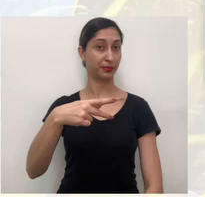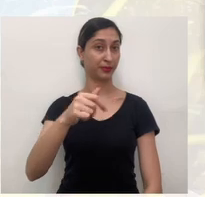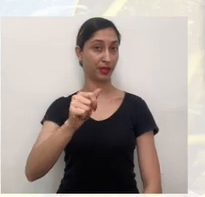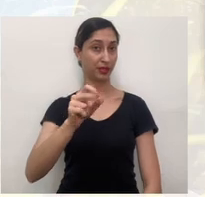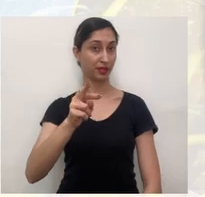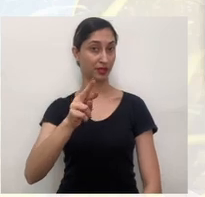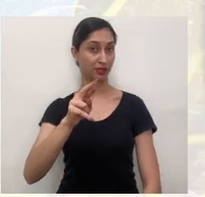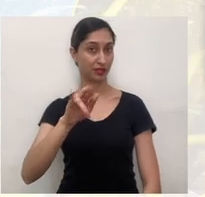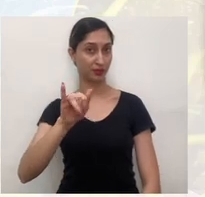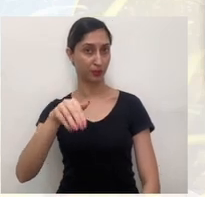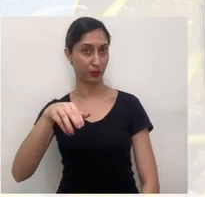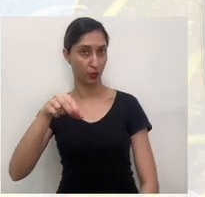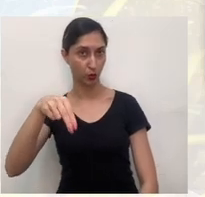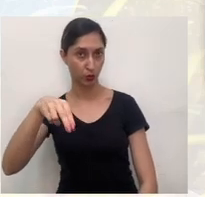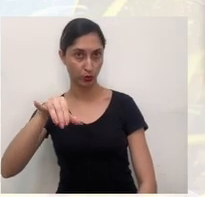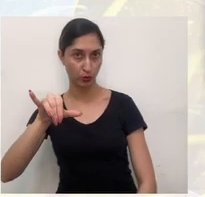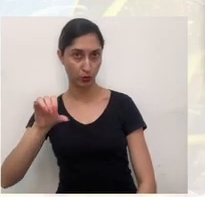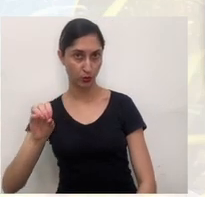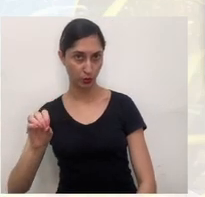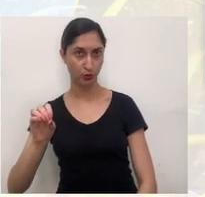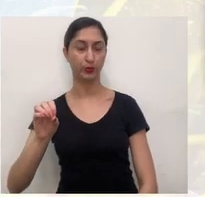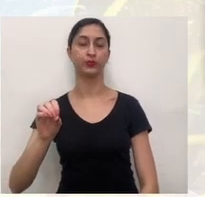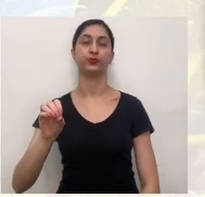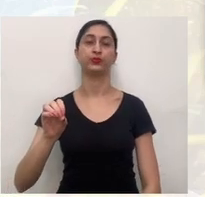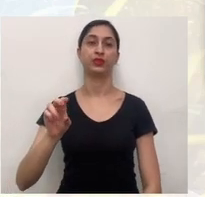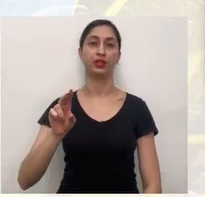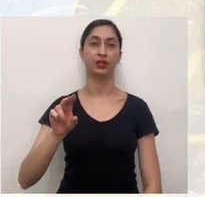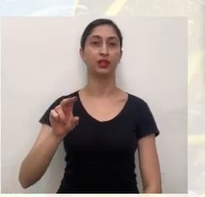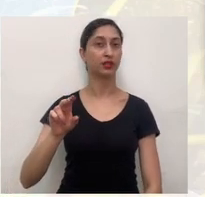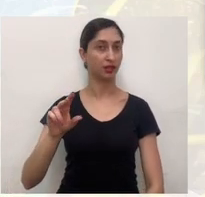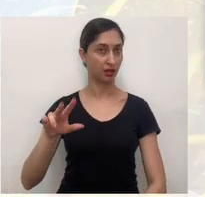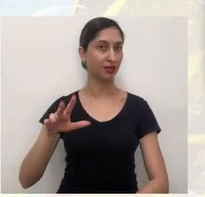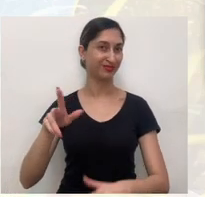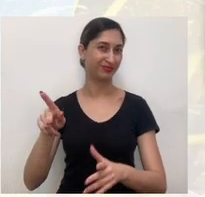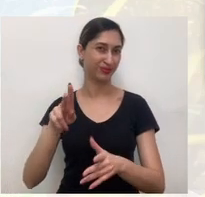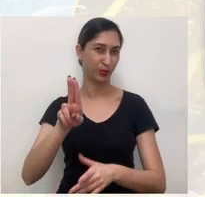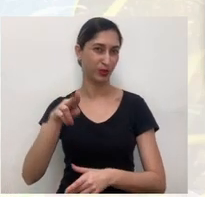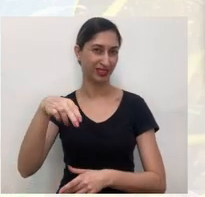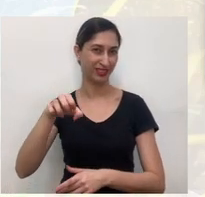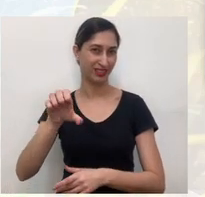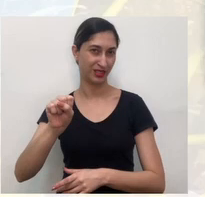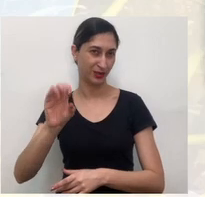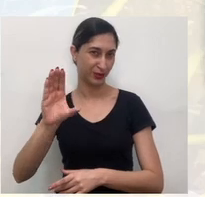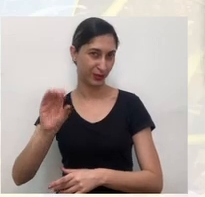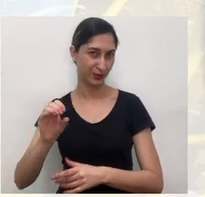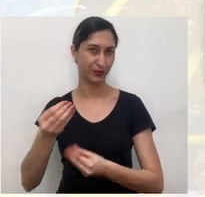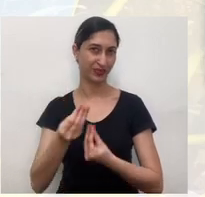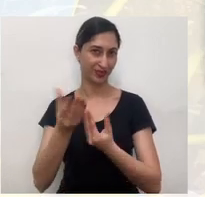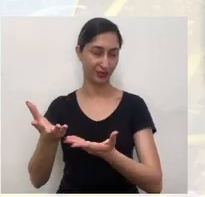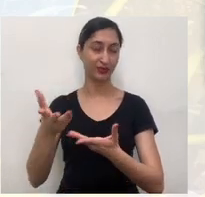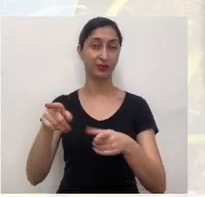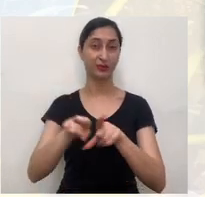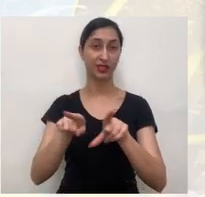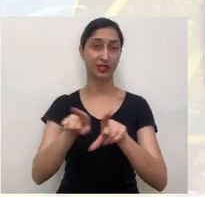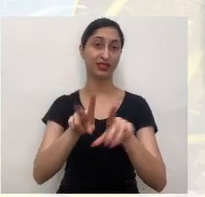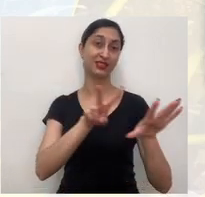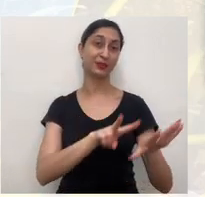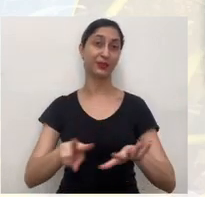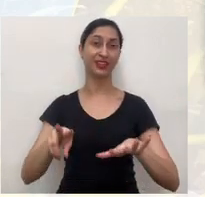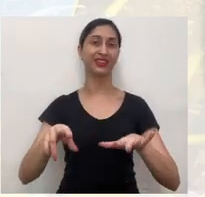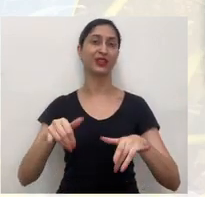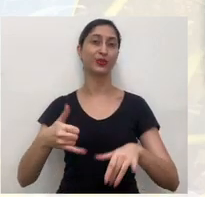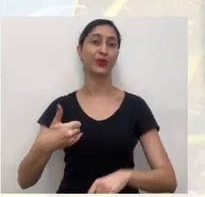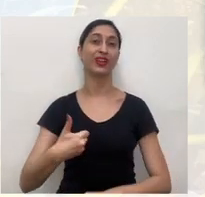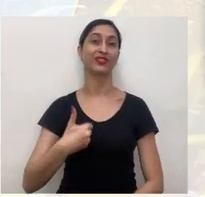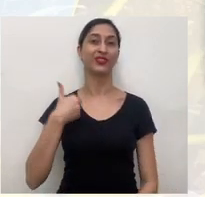para o sítio, e tudo isso na semana de aniversário do Roberto Burle Marx. Então,